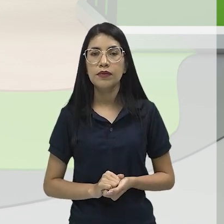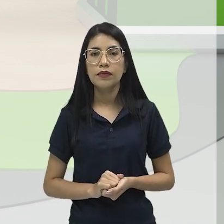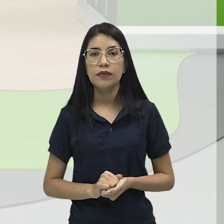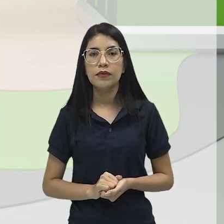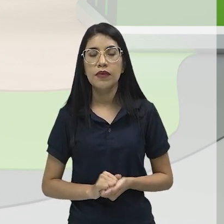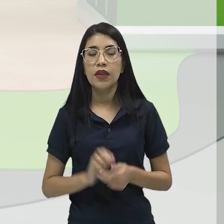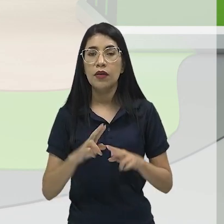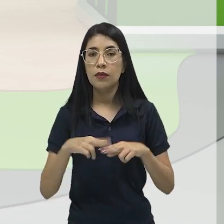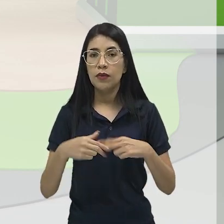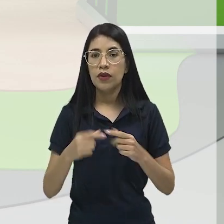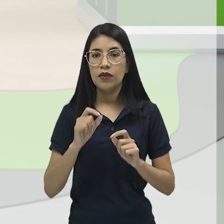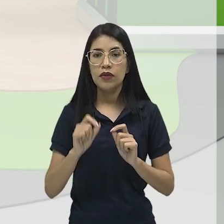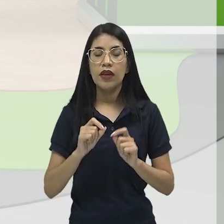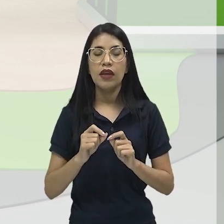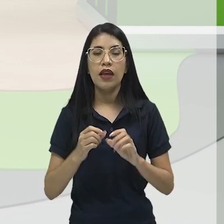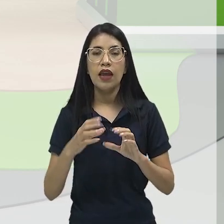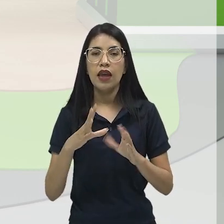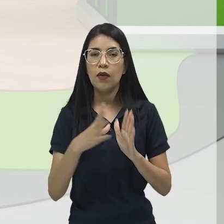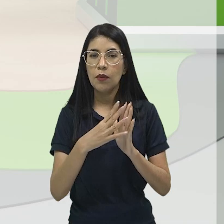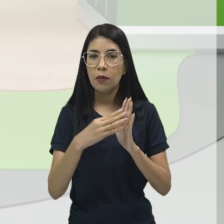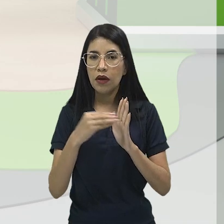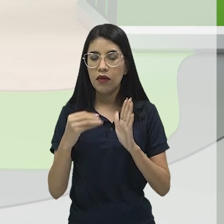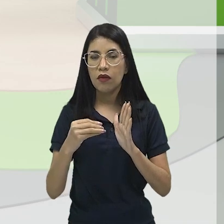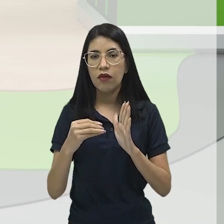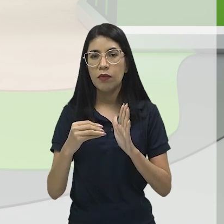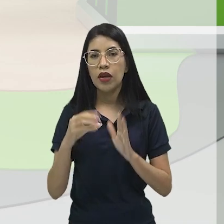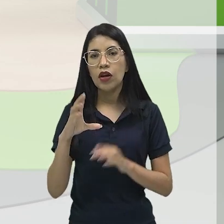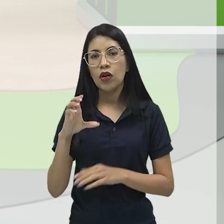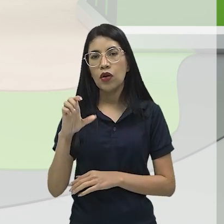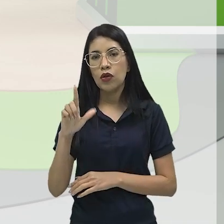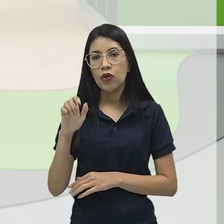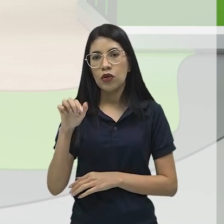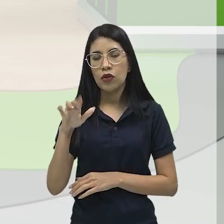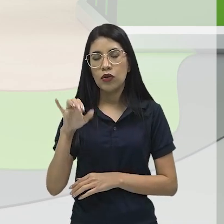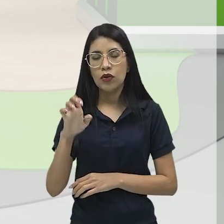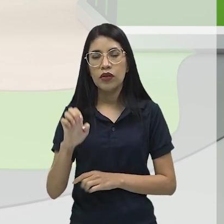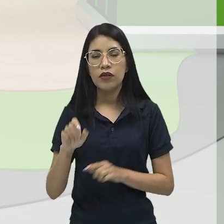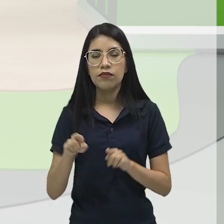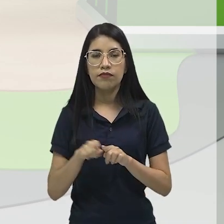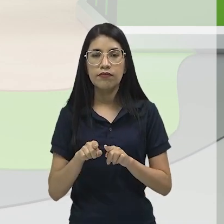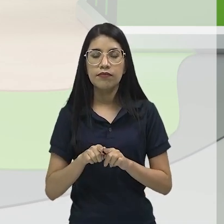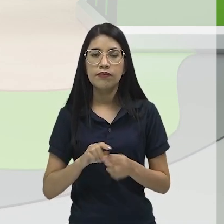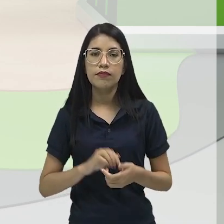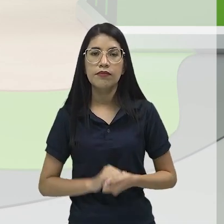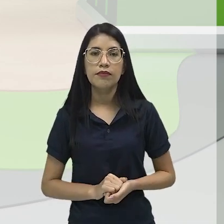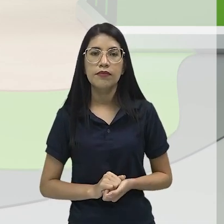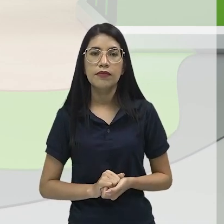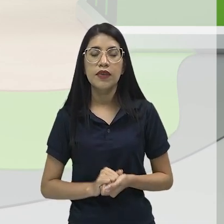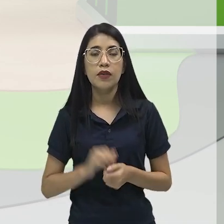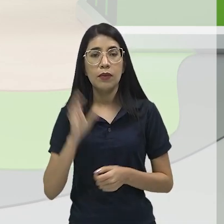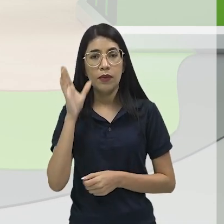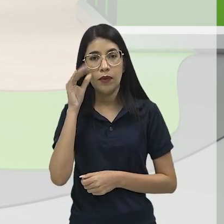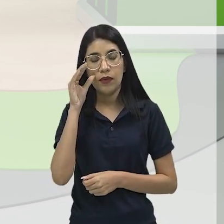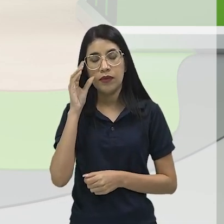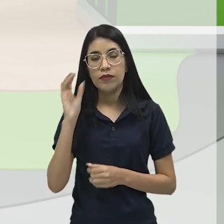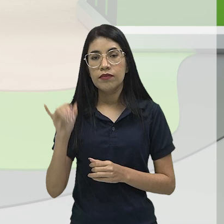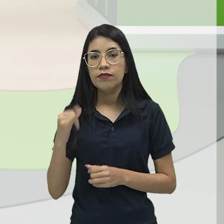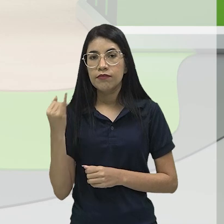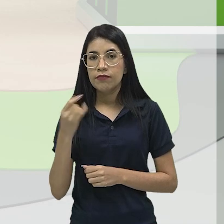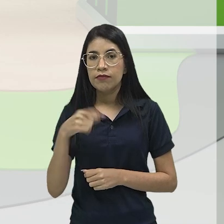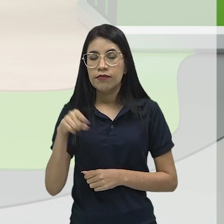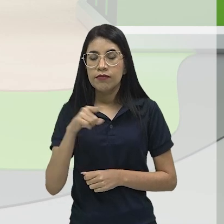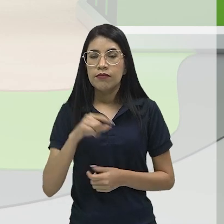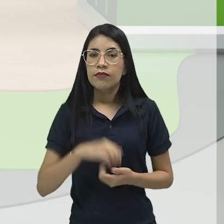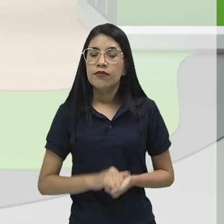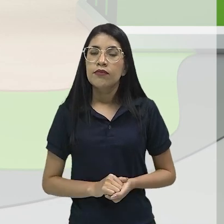fecundação. Por isso que eles são clones e são chamados gêmeos idênticos. Olha só que curiosidade interessante.